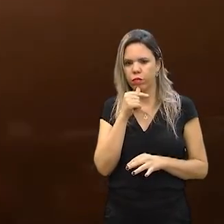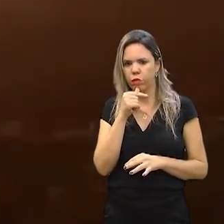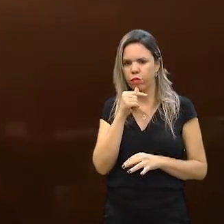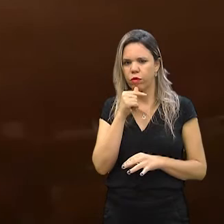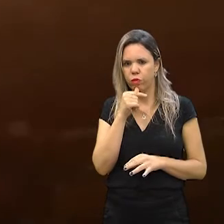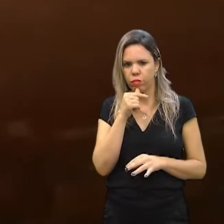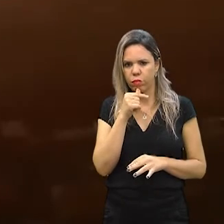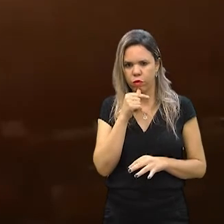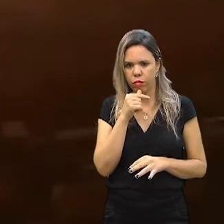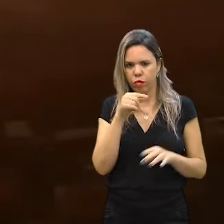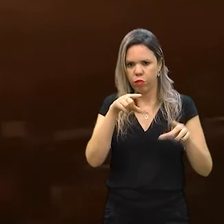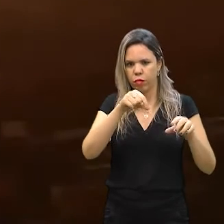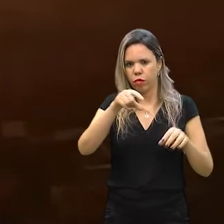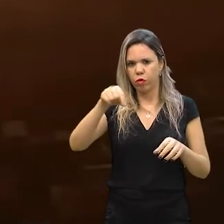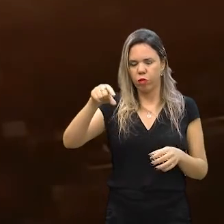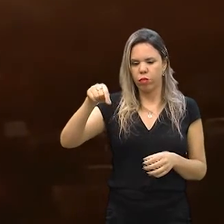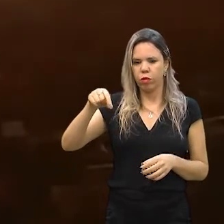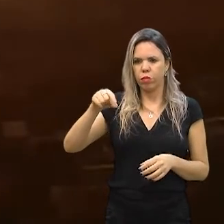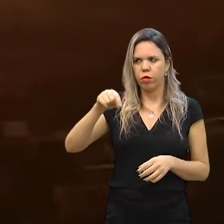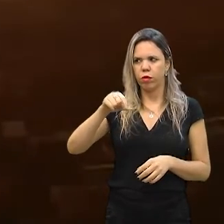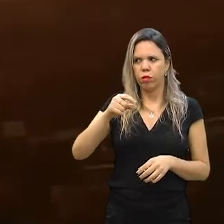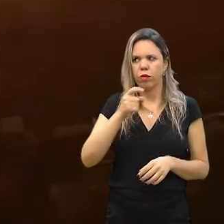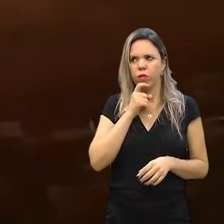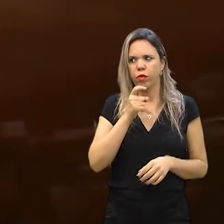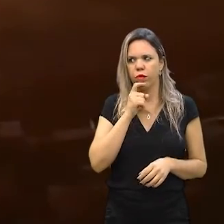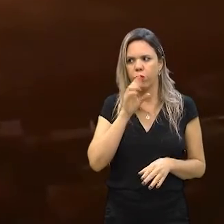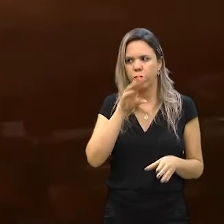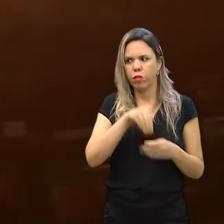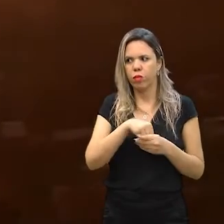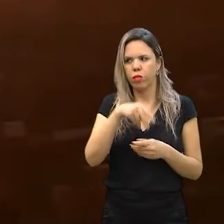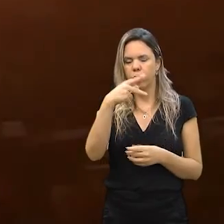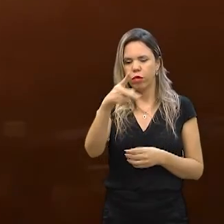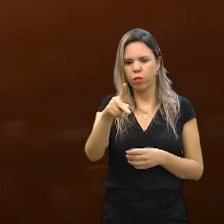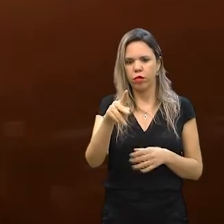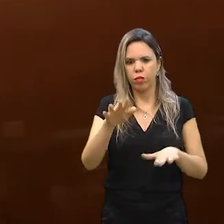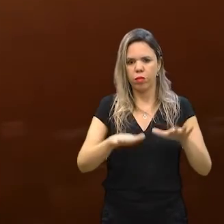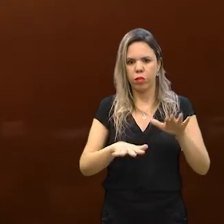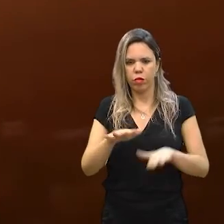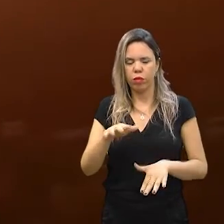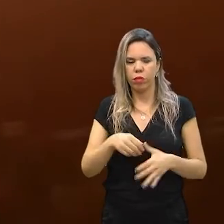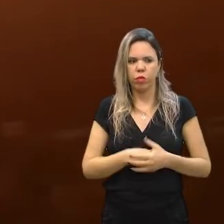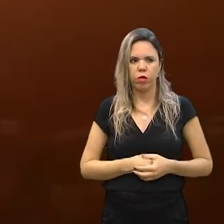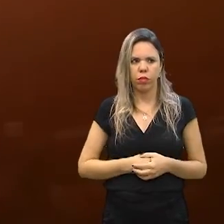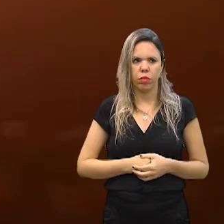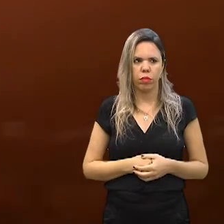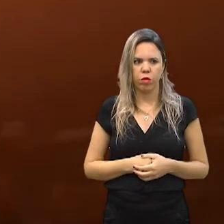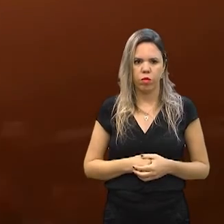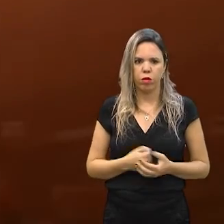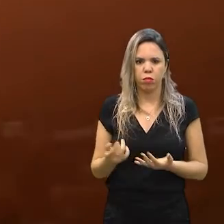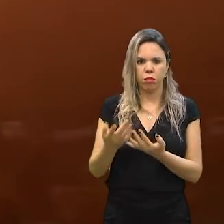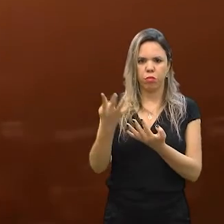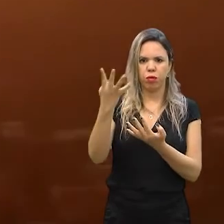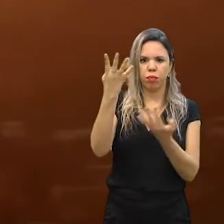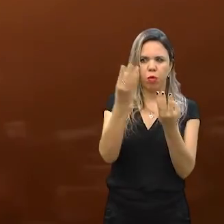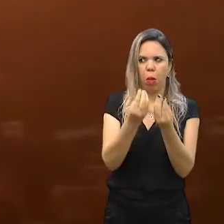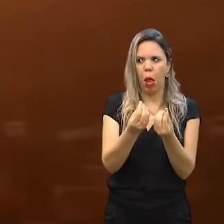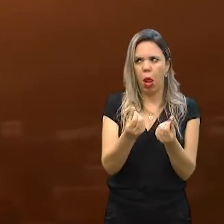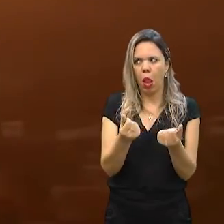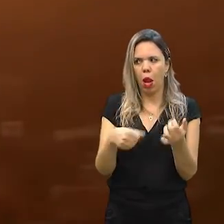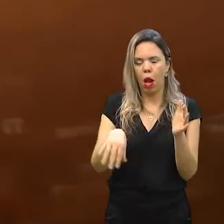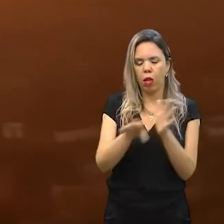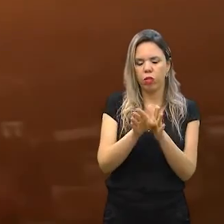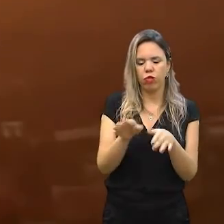também partículas de gelo, granizo no interior delas, que muitas vezes ou evaporam ou derretem antes de chegar no